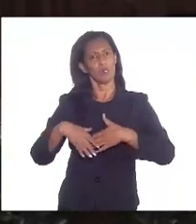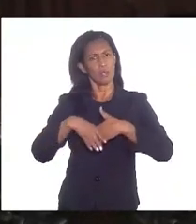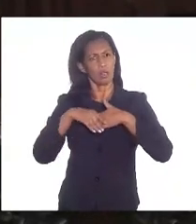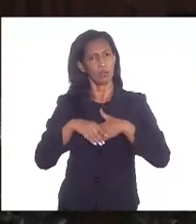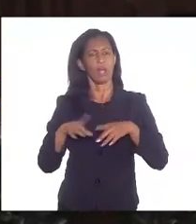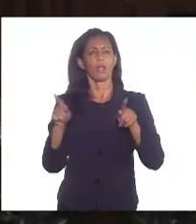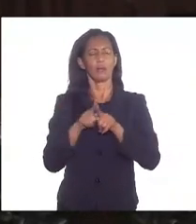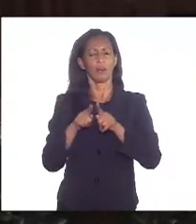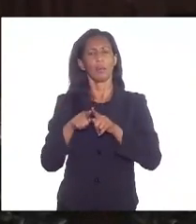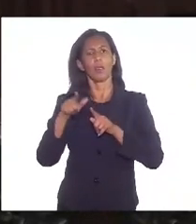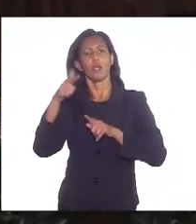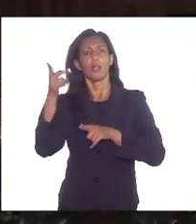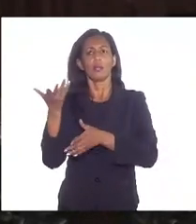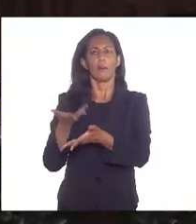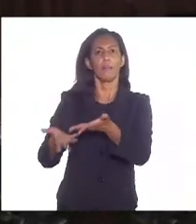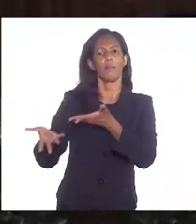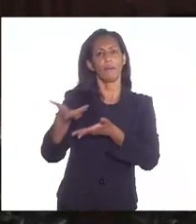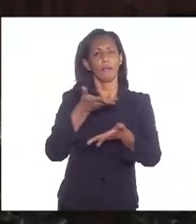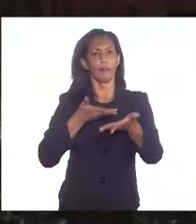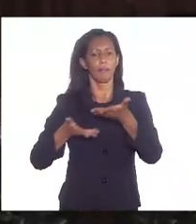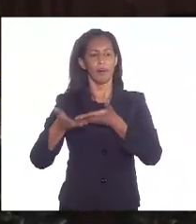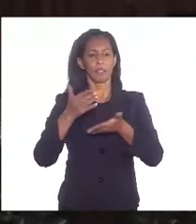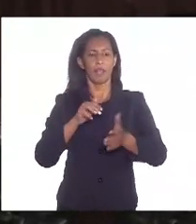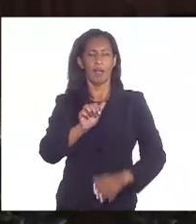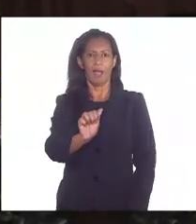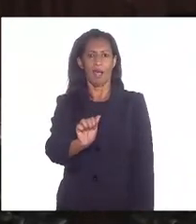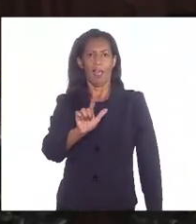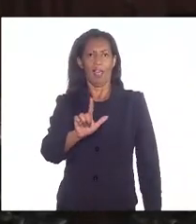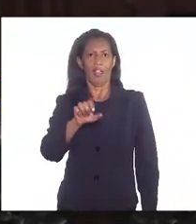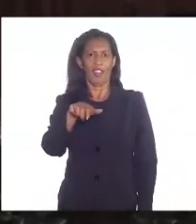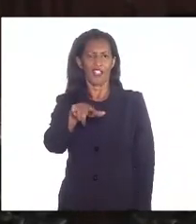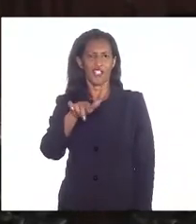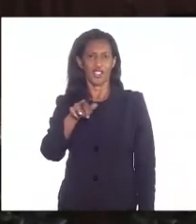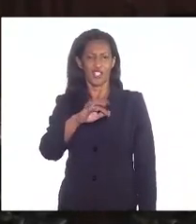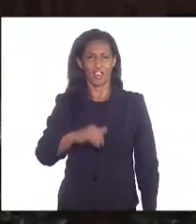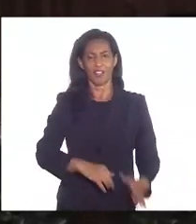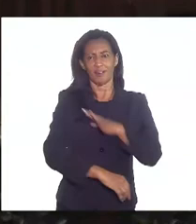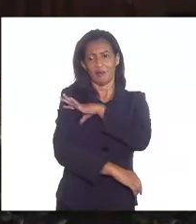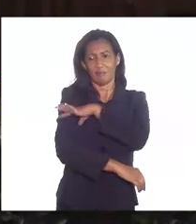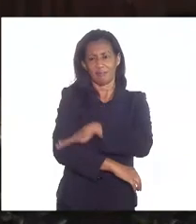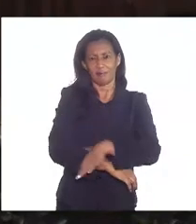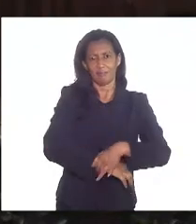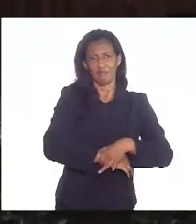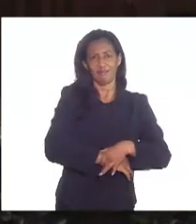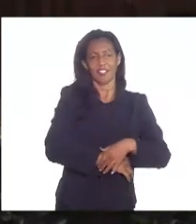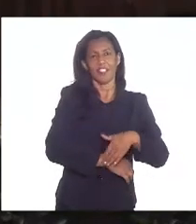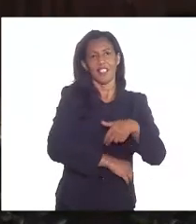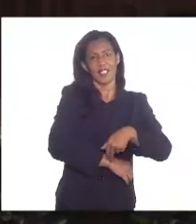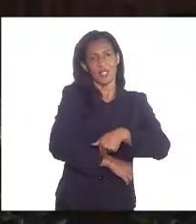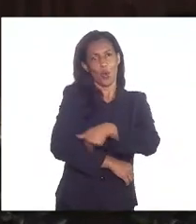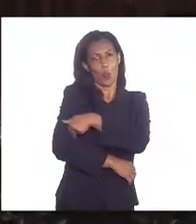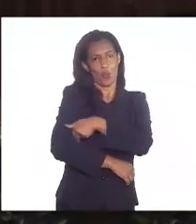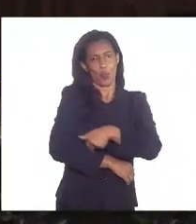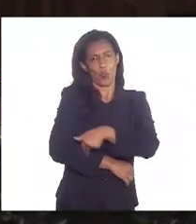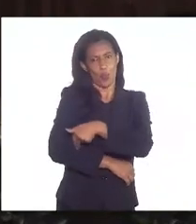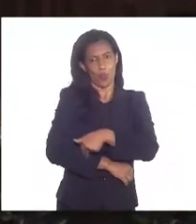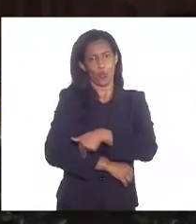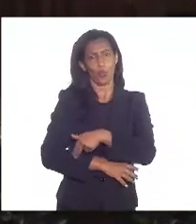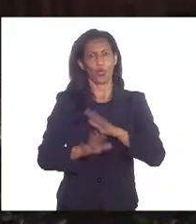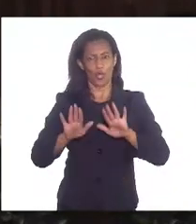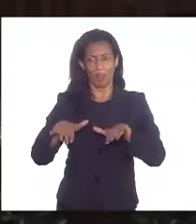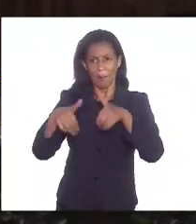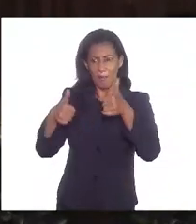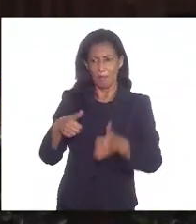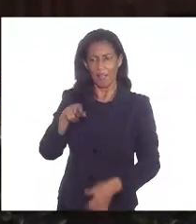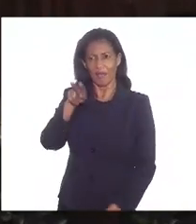que estão participando da reunião, o deputado Alexandre, que já se recuperou da sua cirurgia no braço,